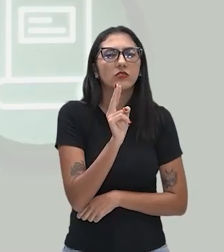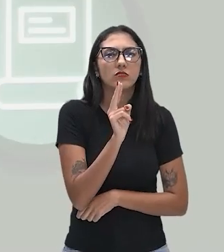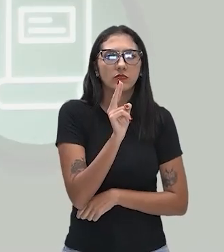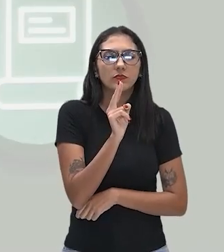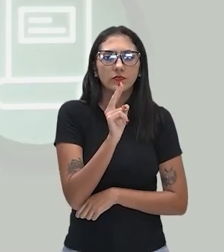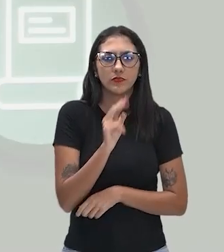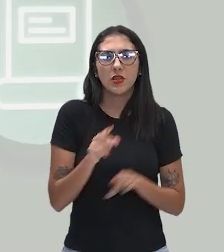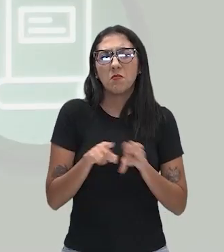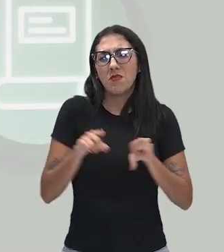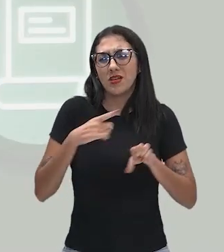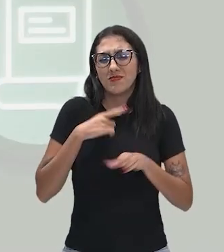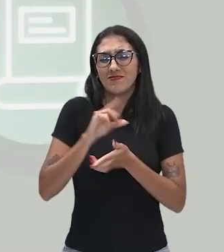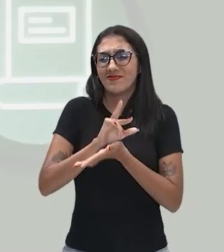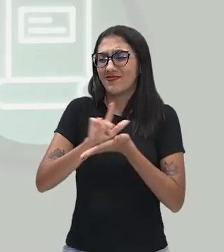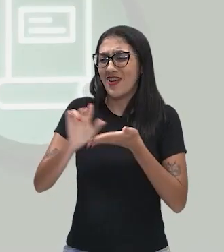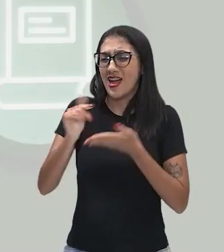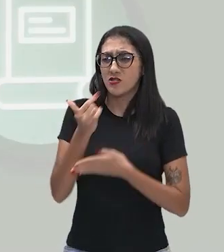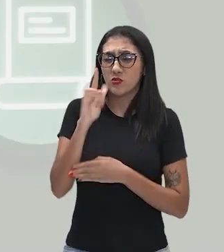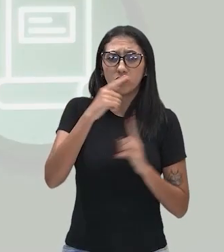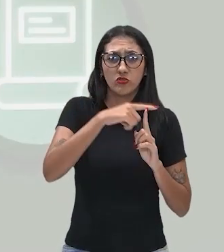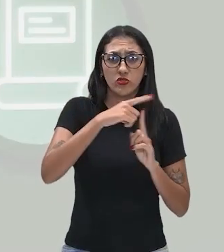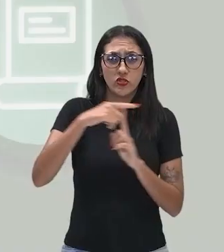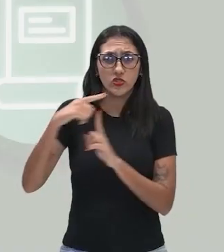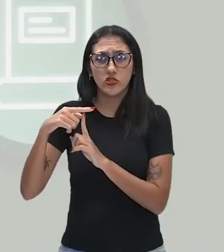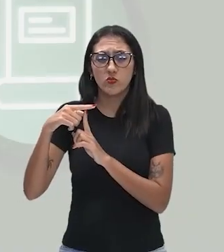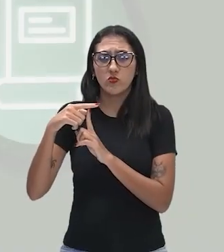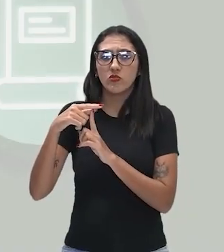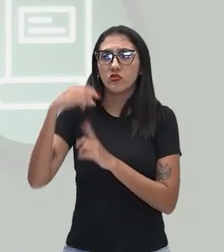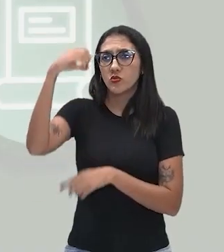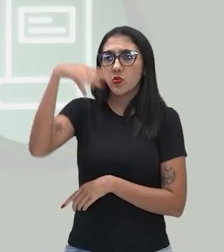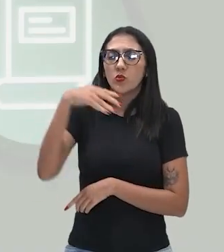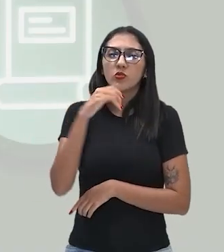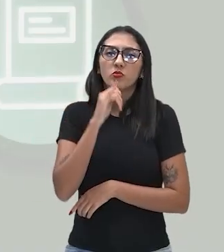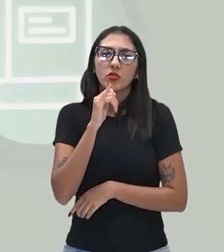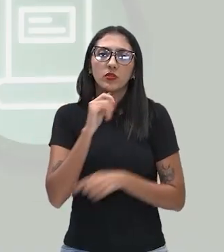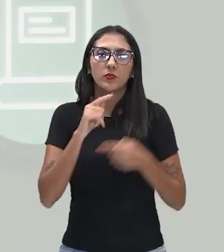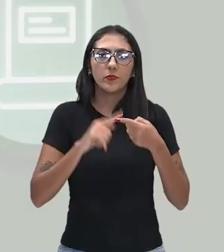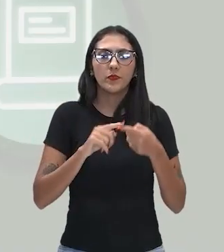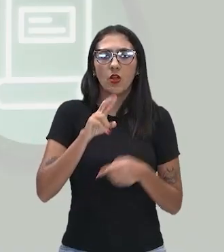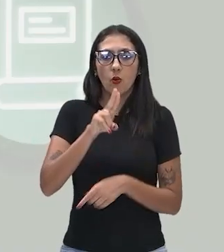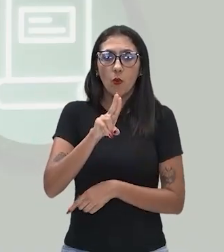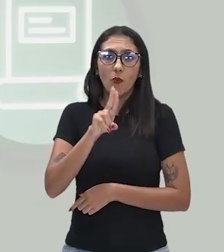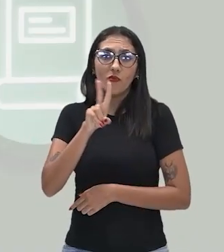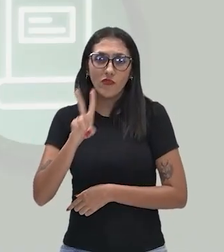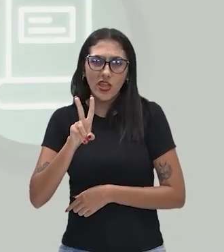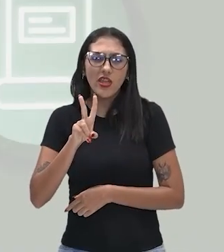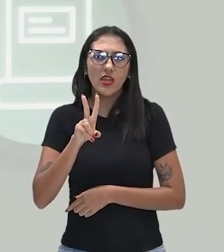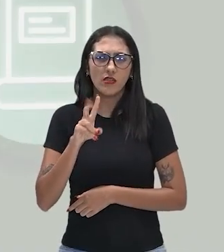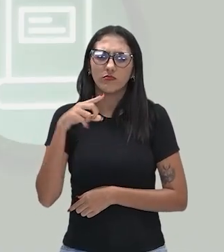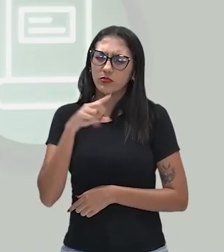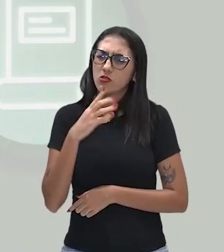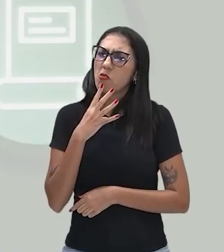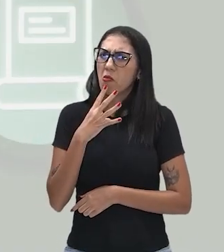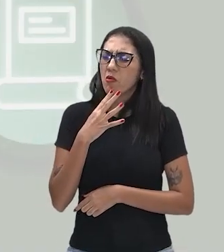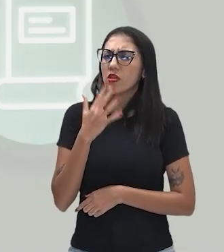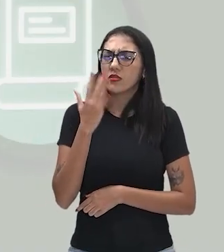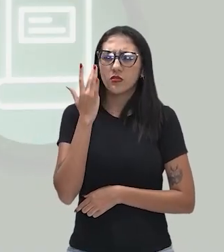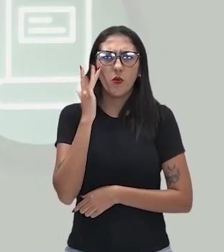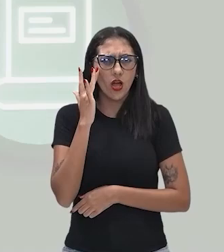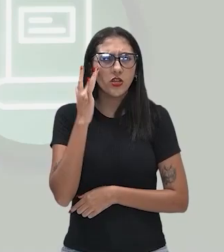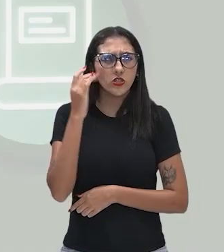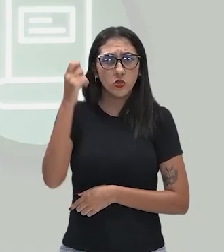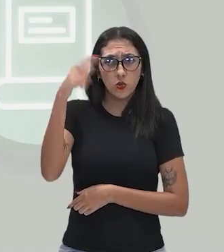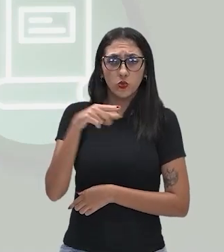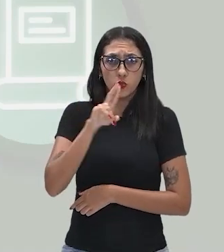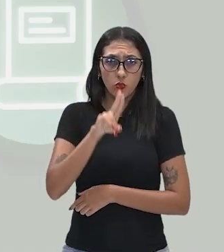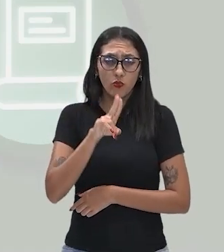outros diversos tipos de luz, tá, pessoal? Existe a luz ultravioleta, você deve ter ouvido falar, né, no ultravioleta. Existe